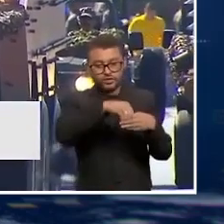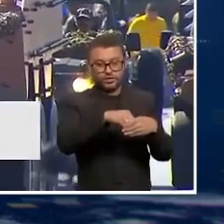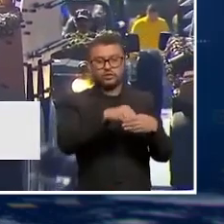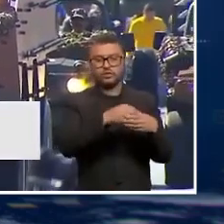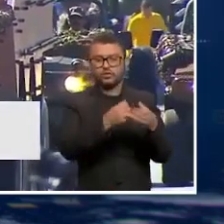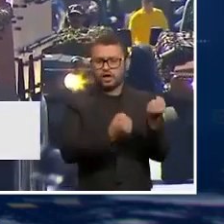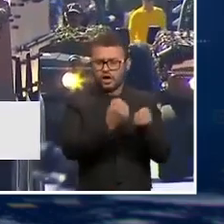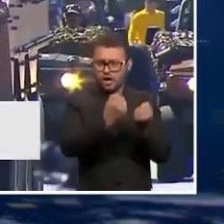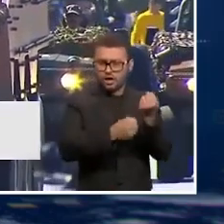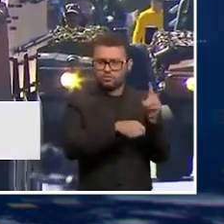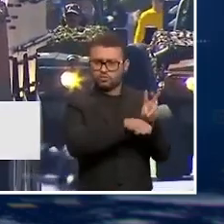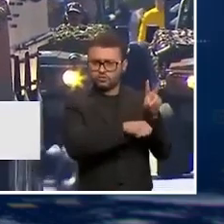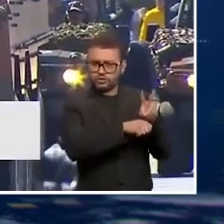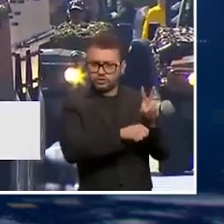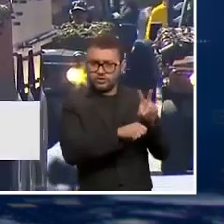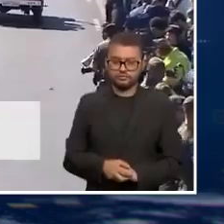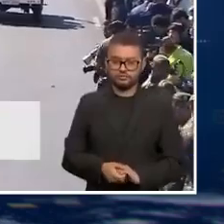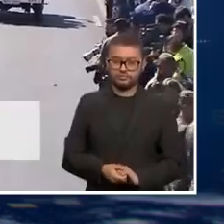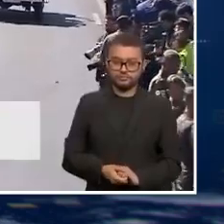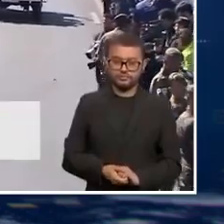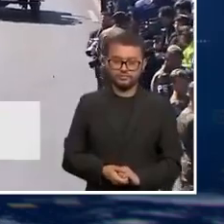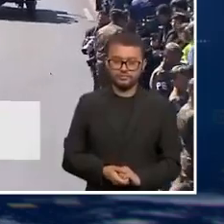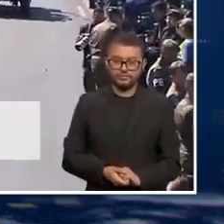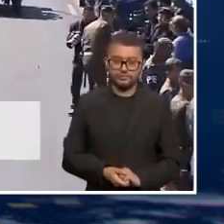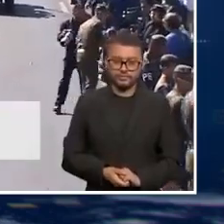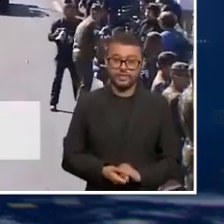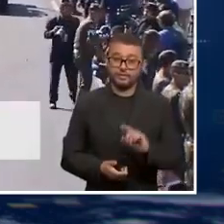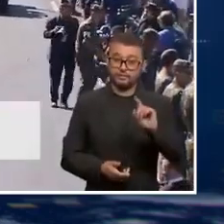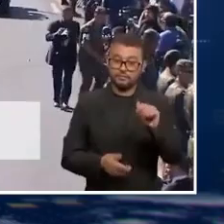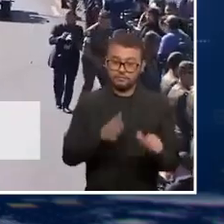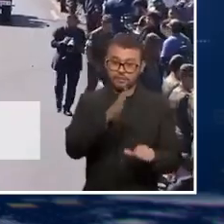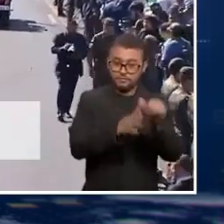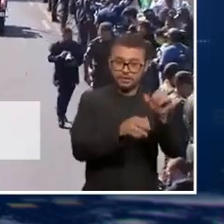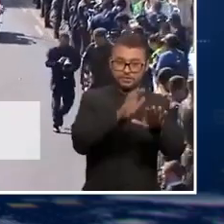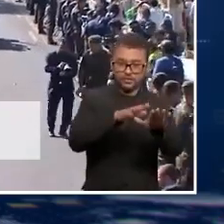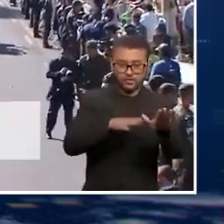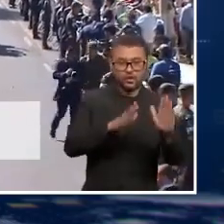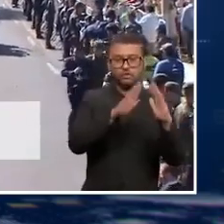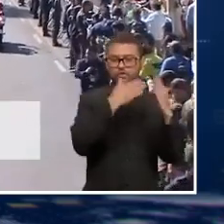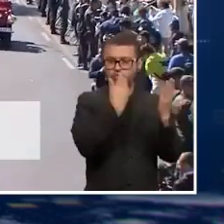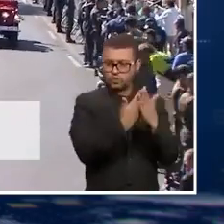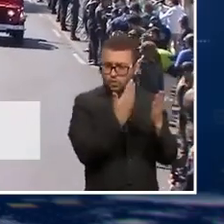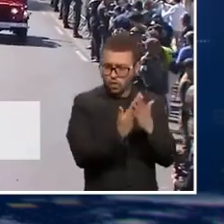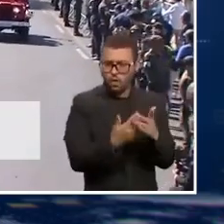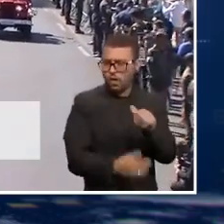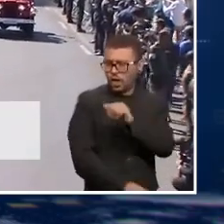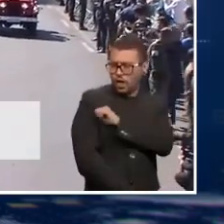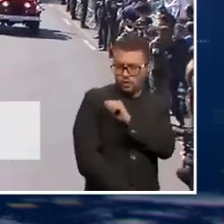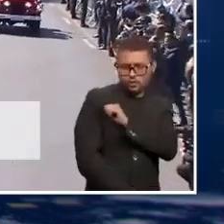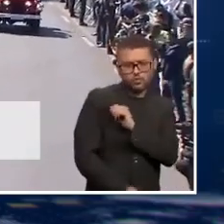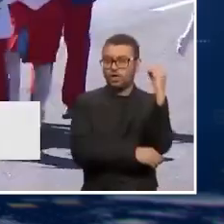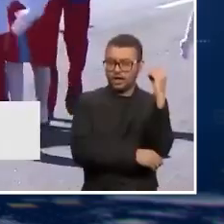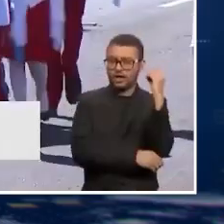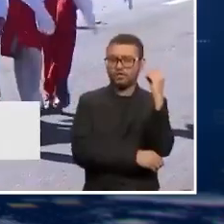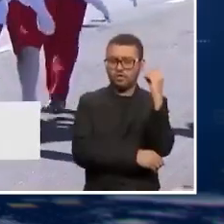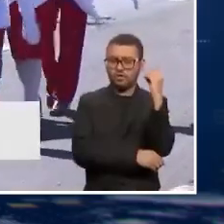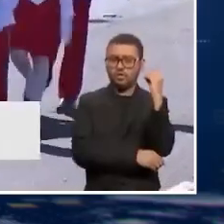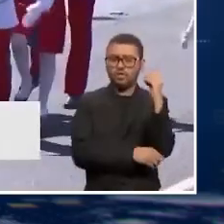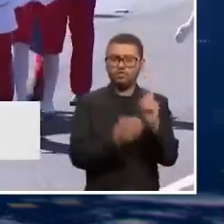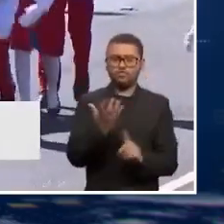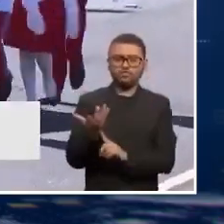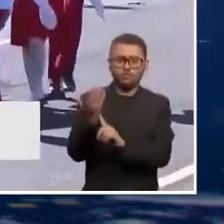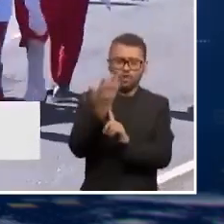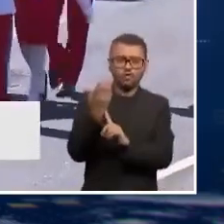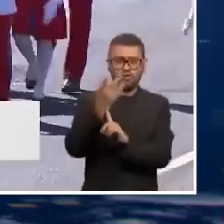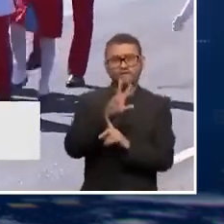sobreviver a isso, espero que consiga, e o ano que vem vamos mostrar nas urnas quem merece, ou a esquerda ou a direita. Paulo Caetano,